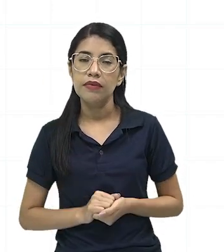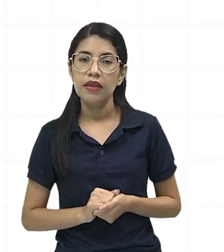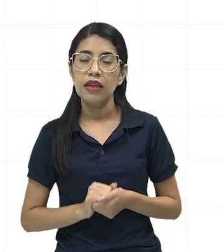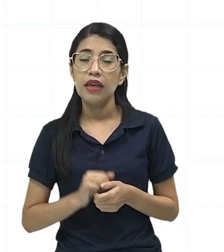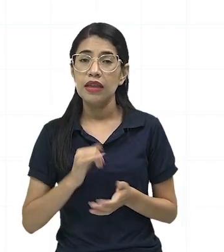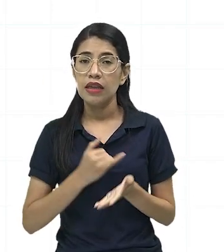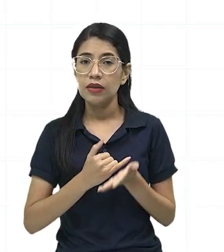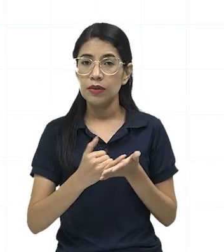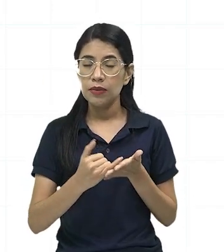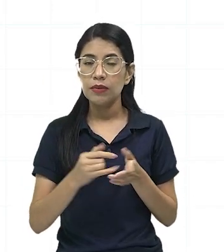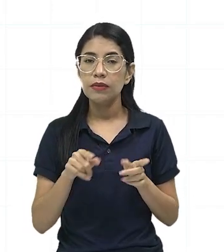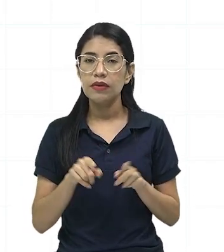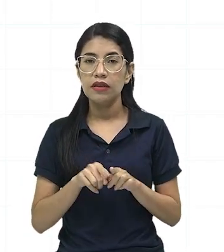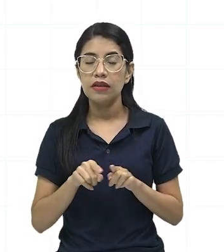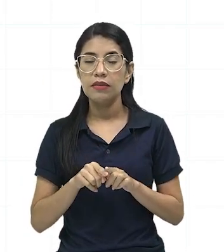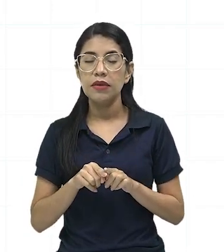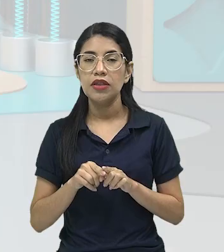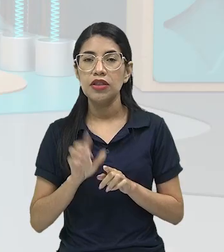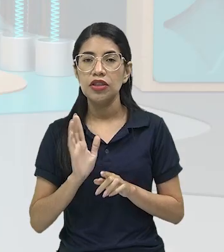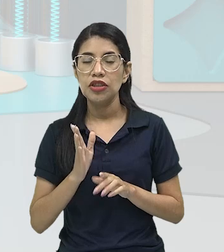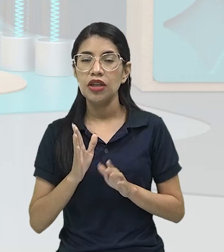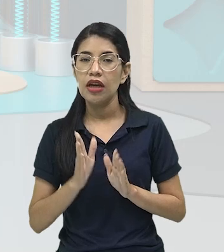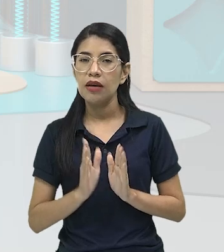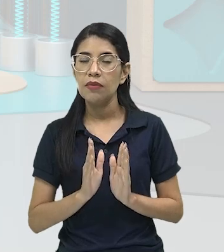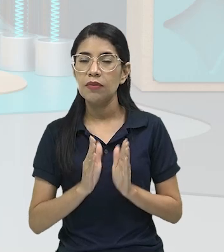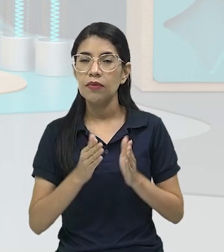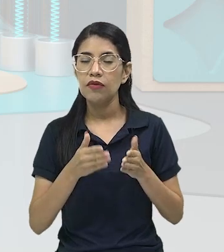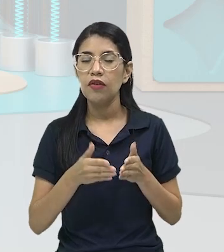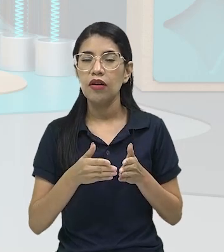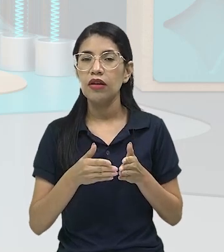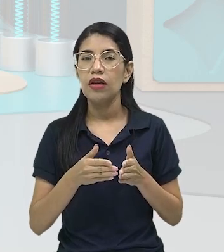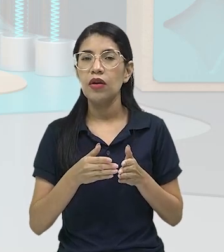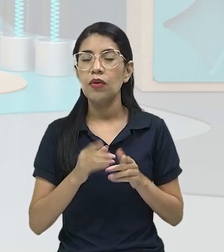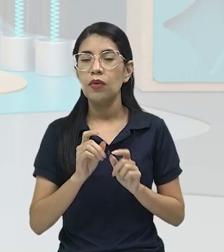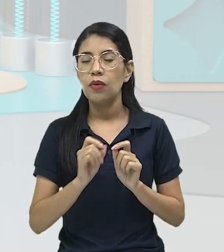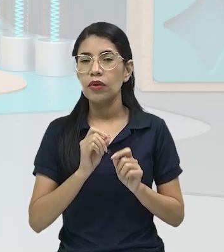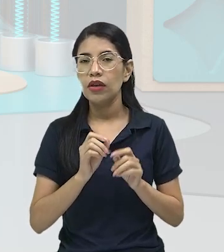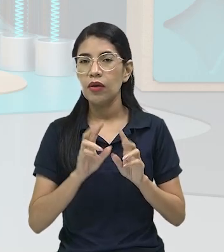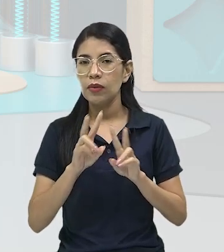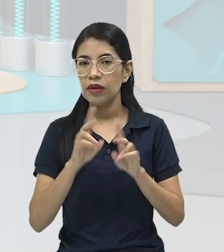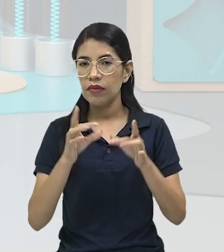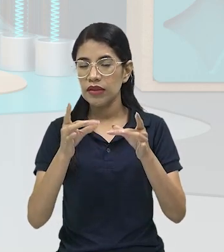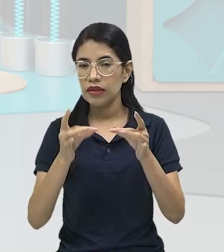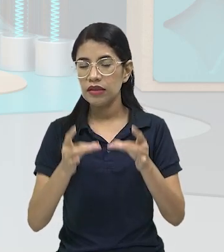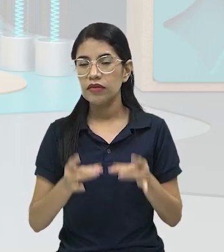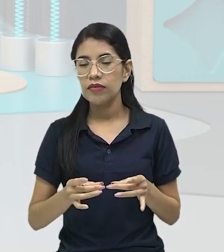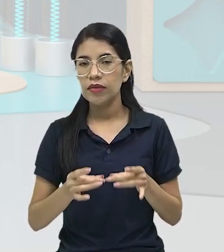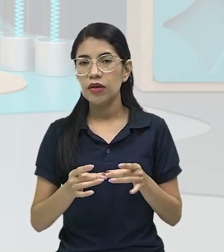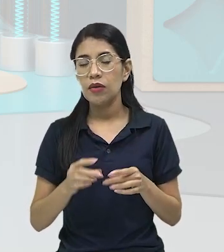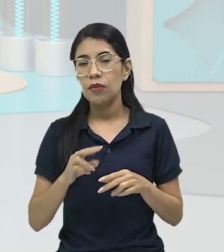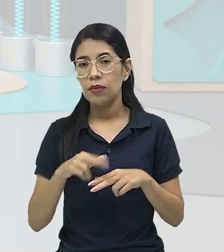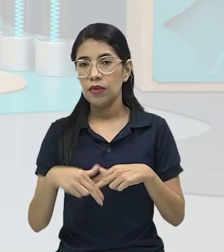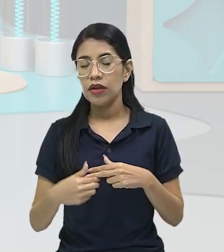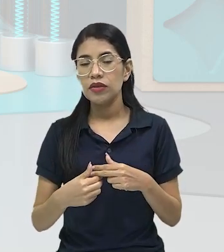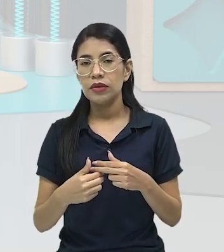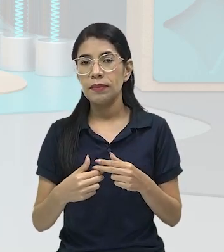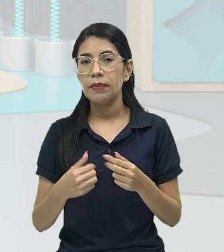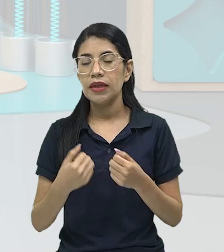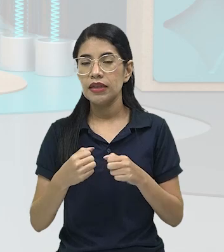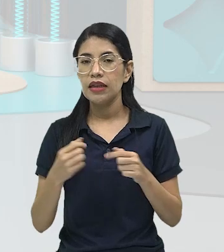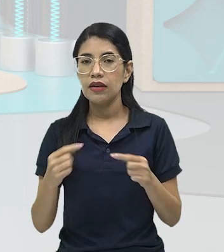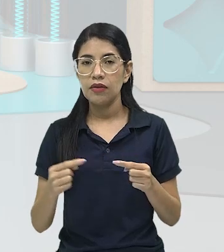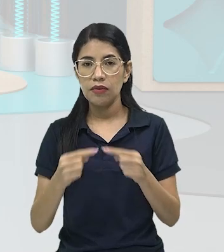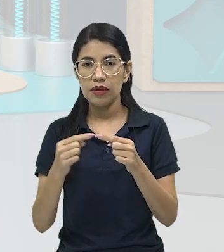já dá um direcionamento do que você vai desenvolver, por isso o seu desenvolvimento não pode estar